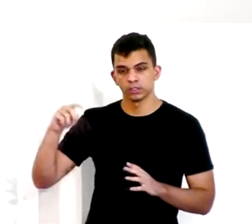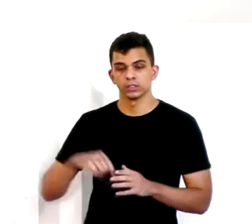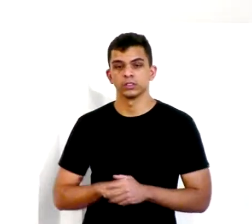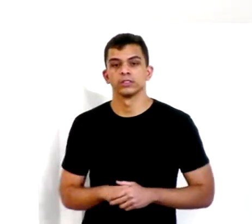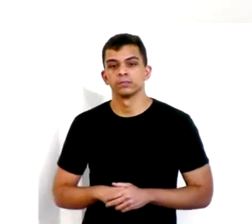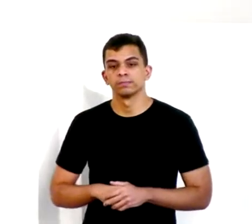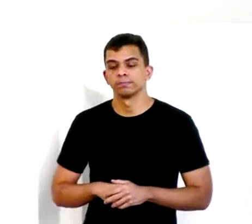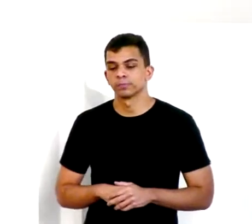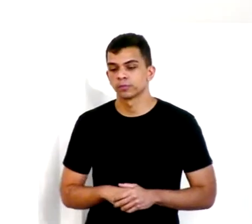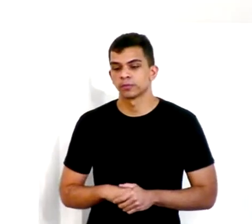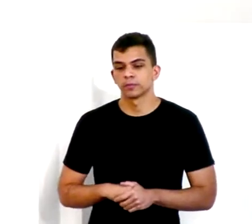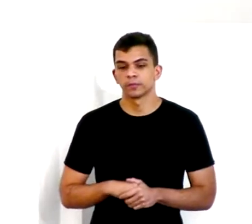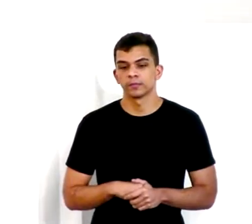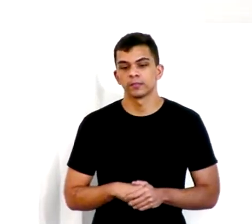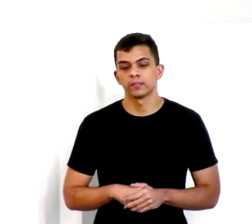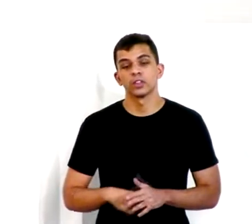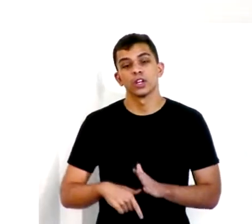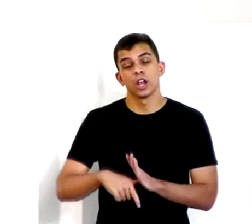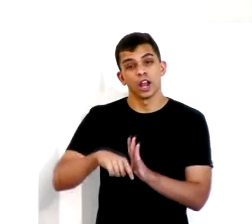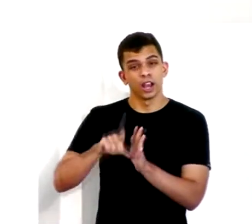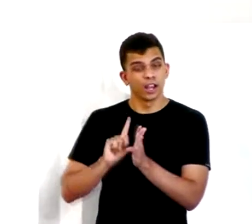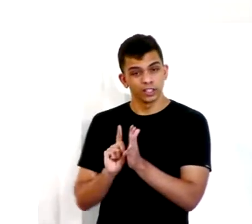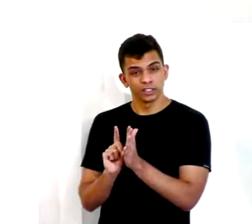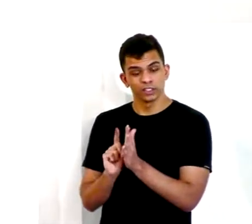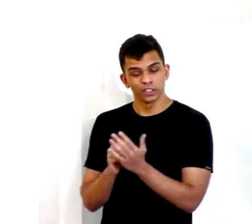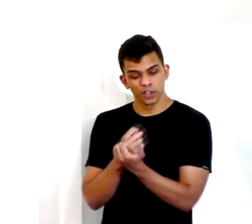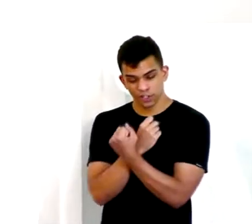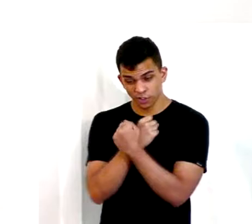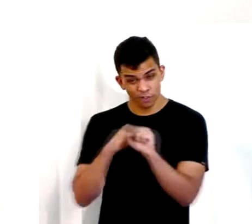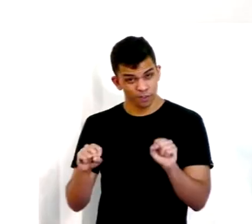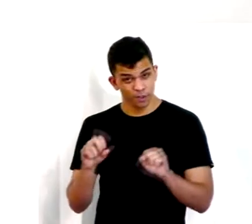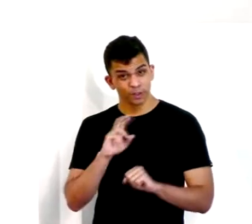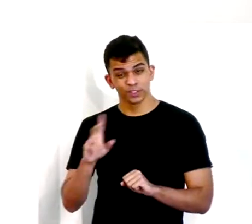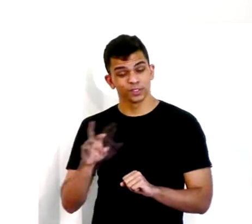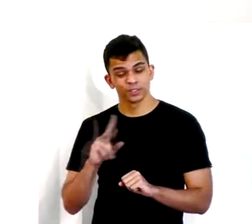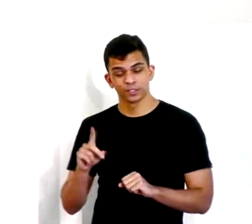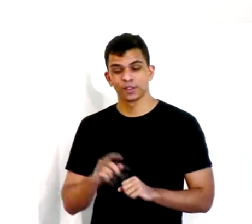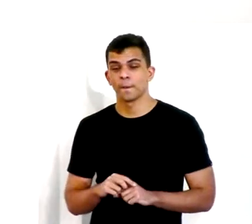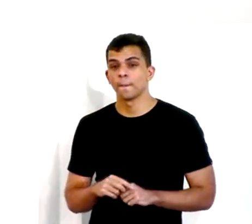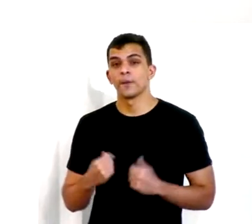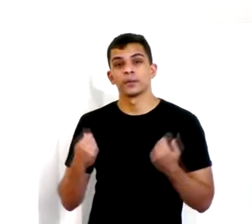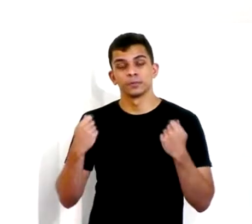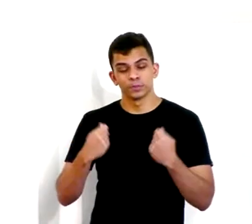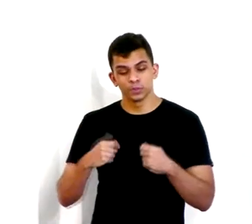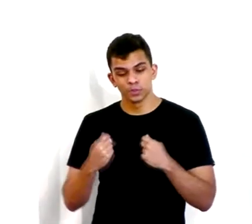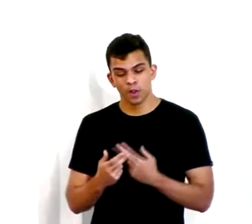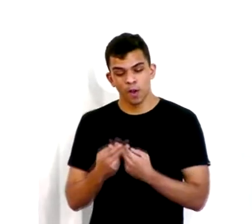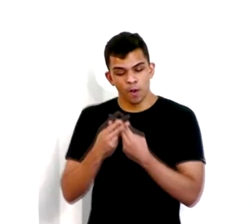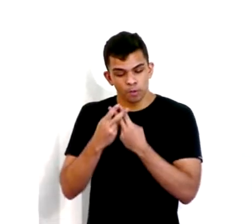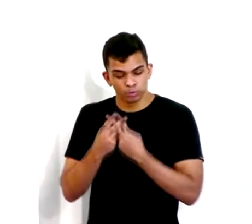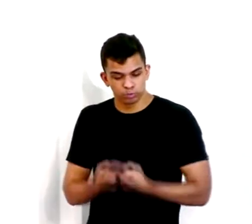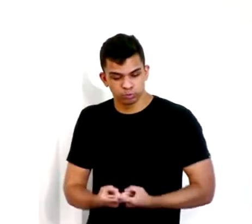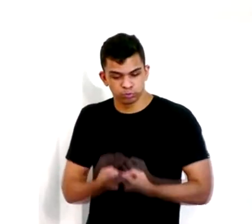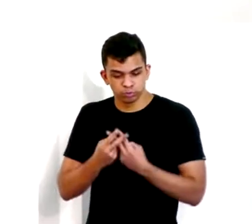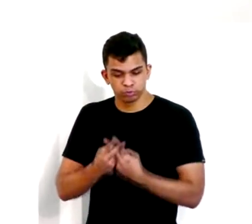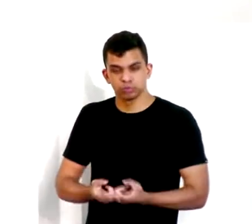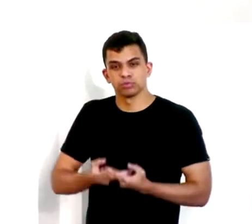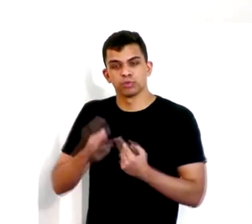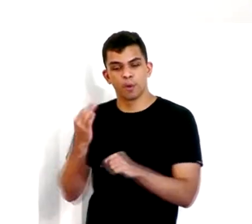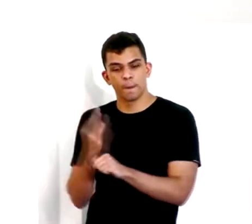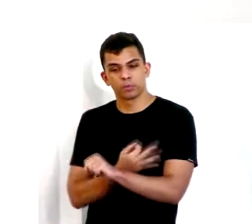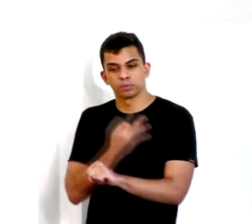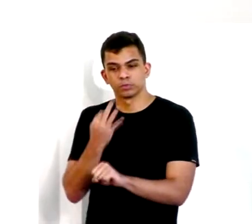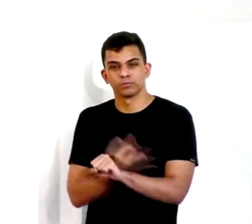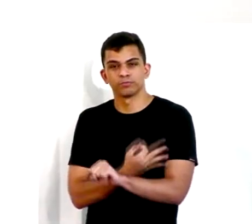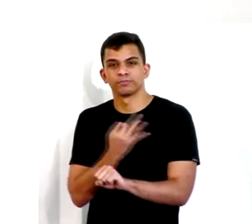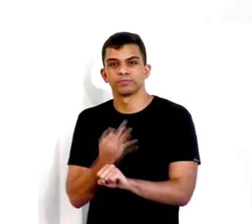não serão libertos e do qual devem participar pacientemente, não pensando em estabelecer para Deus